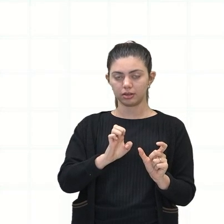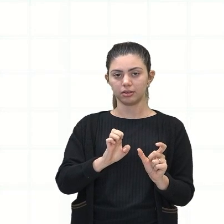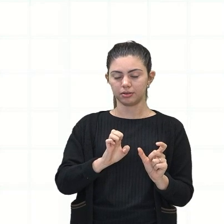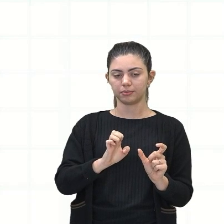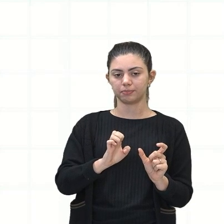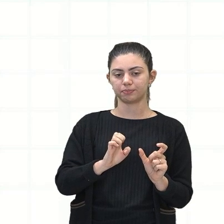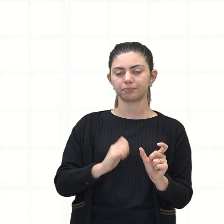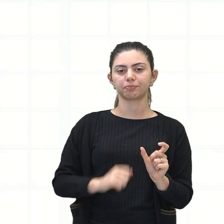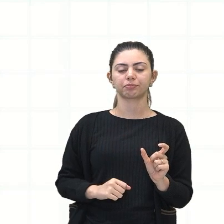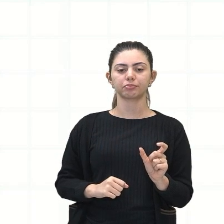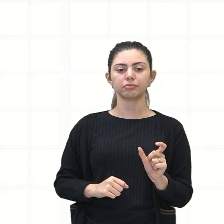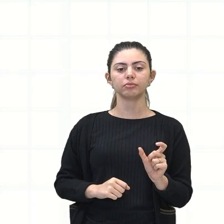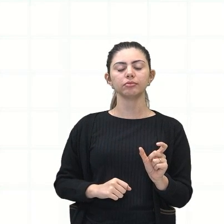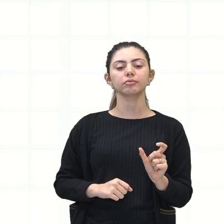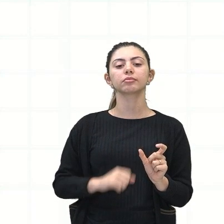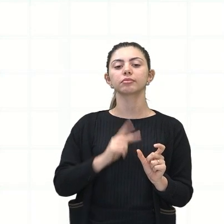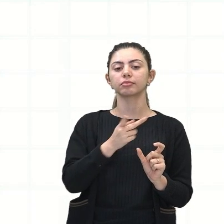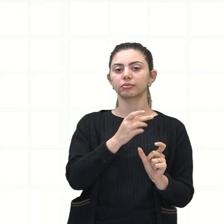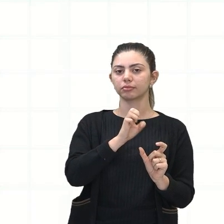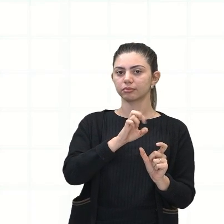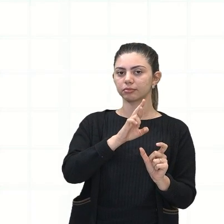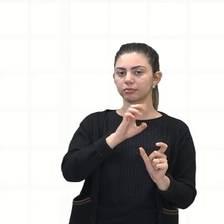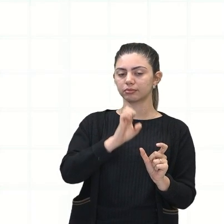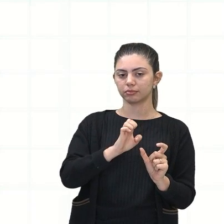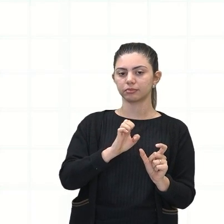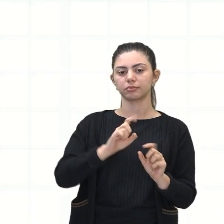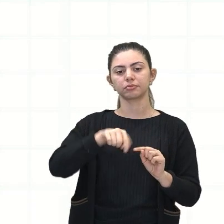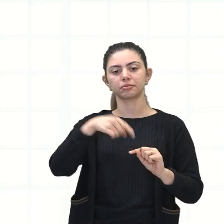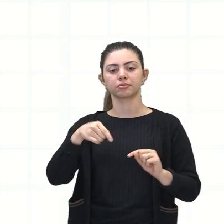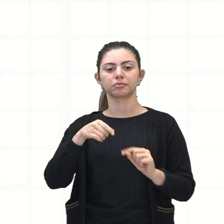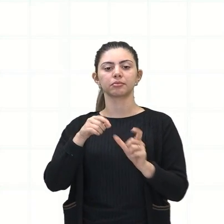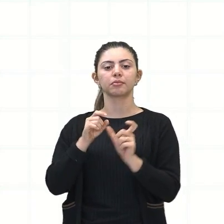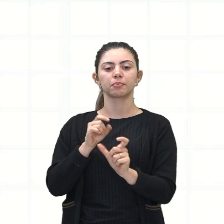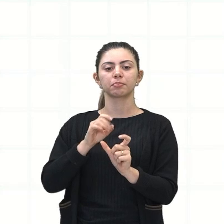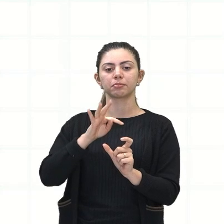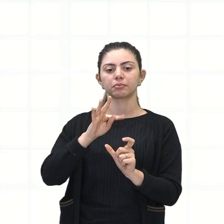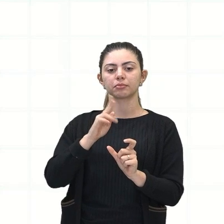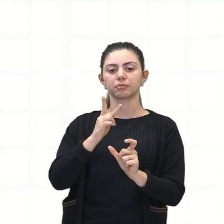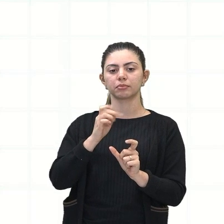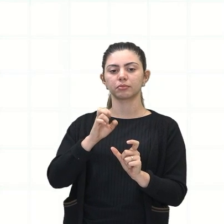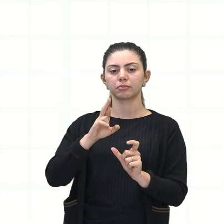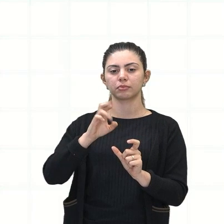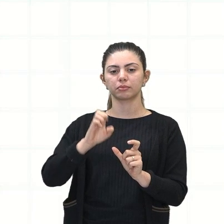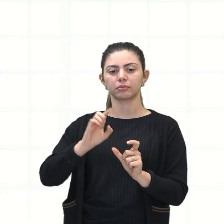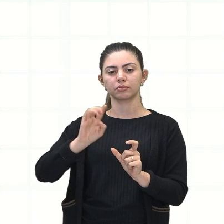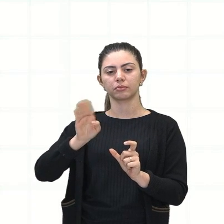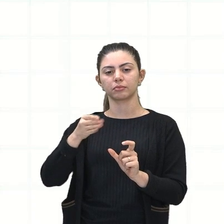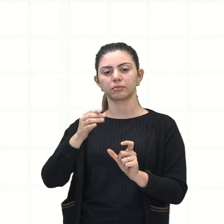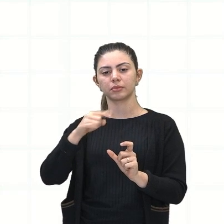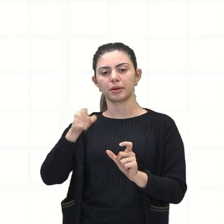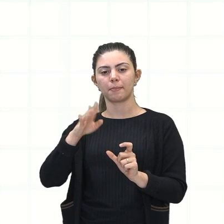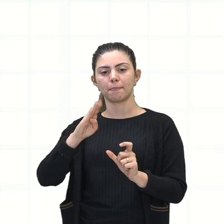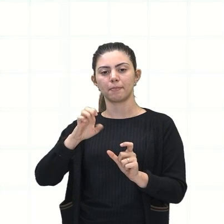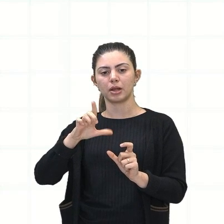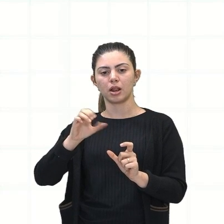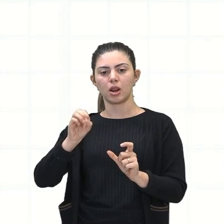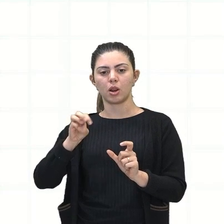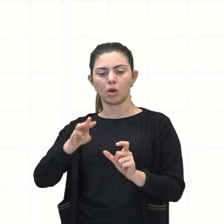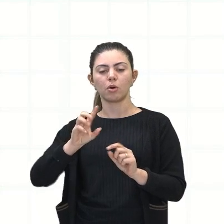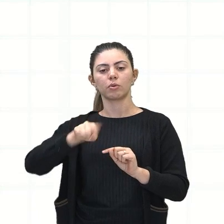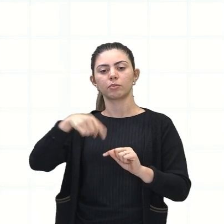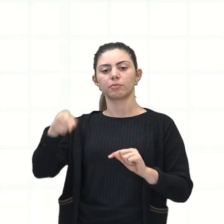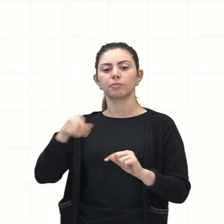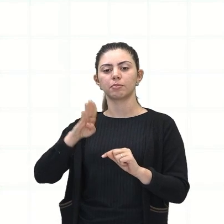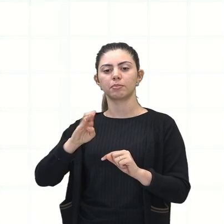anotem. Here, aqui. There, below, perto, né? Between,